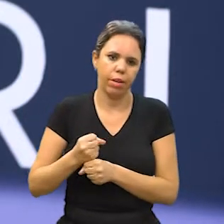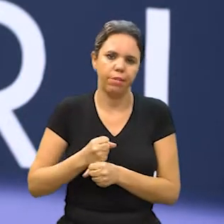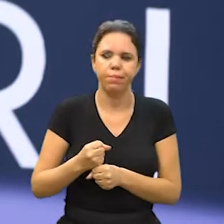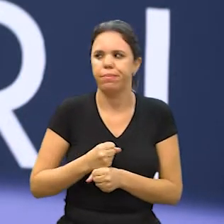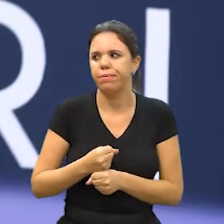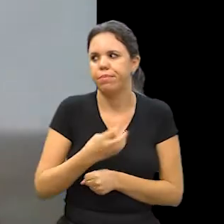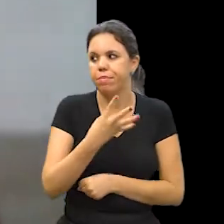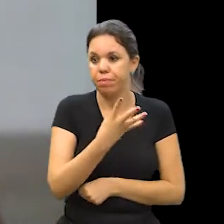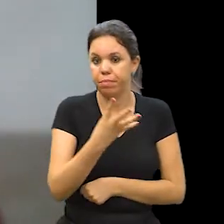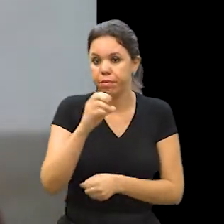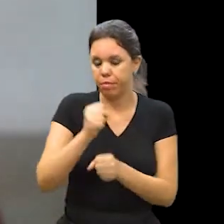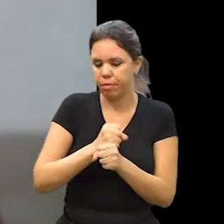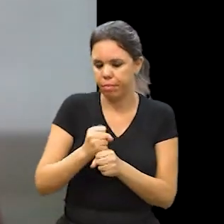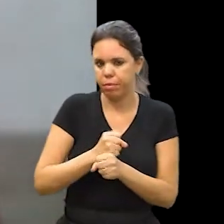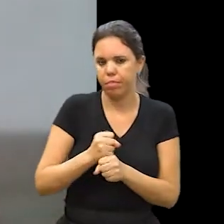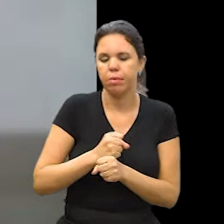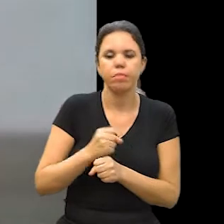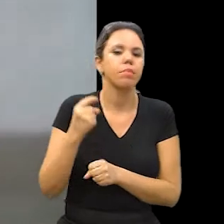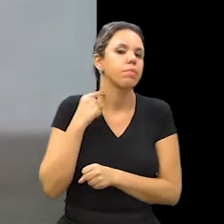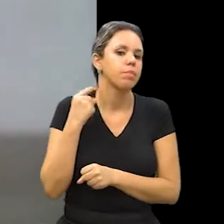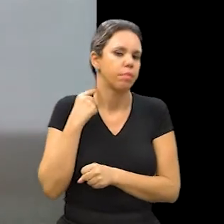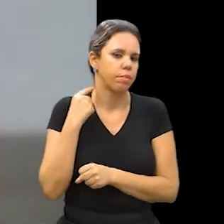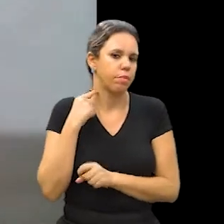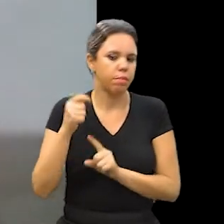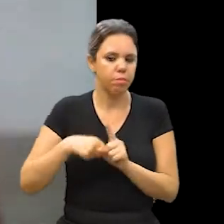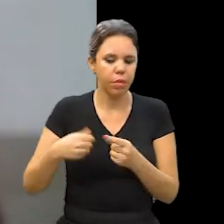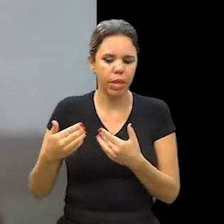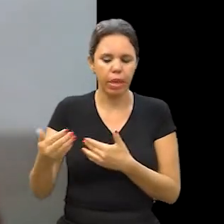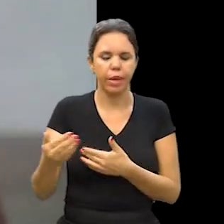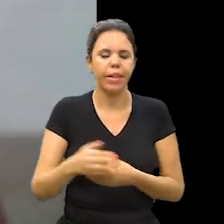vamos fazer 40 anos agora em maio, né,